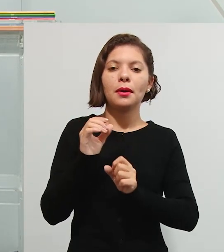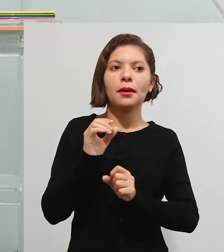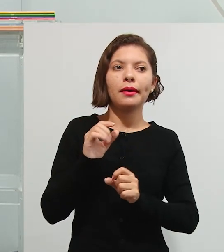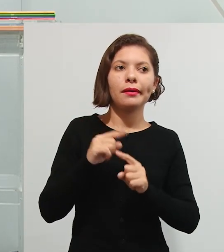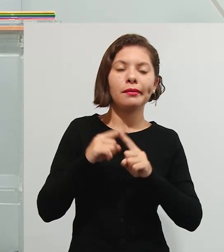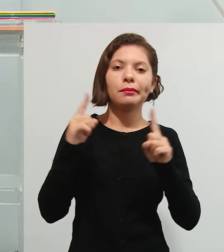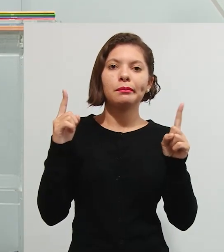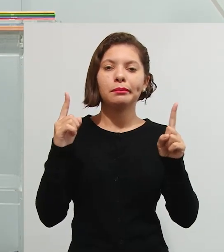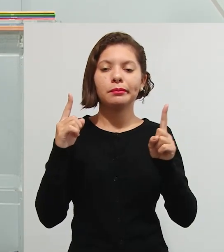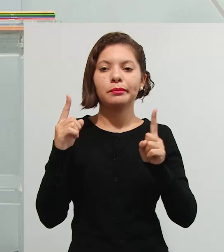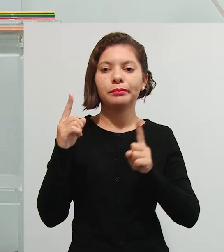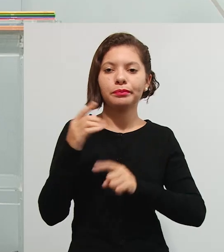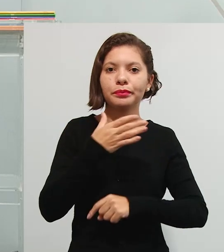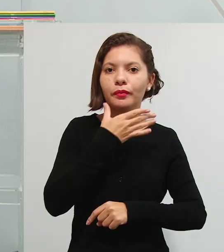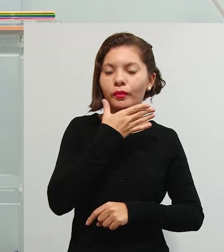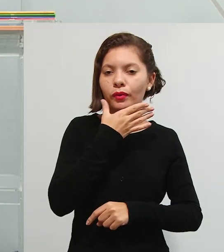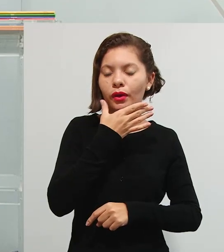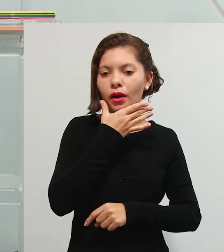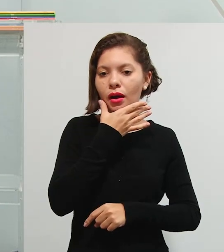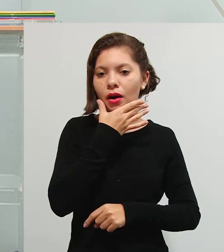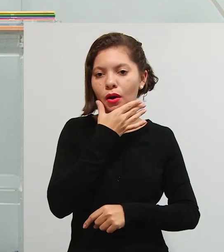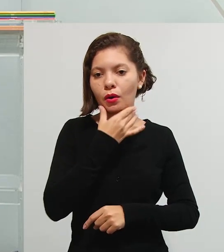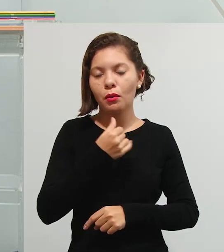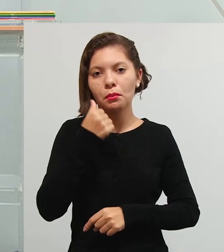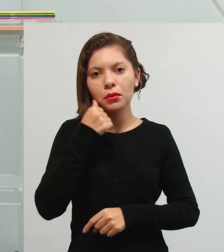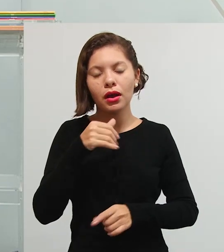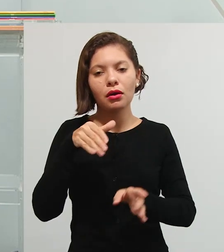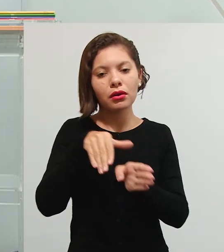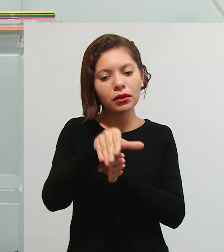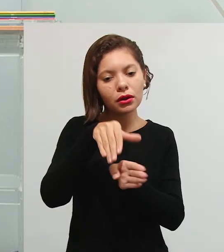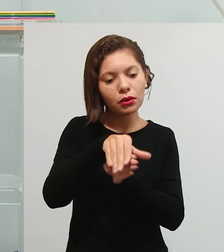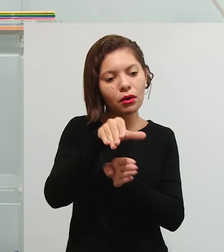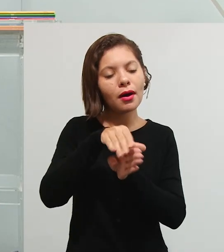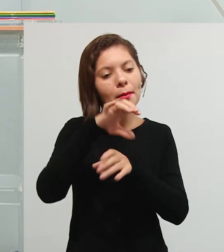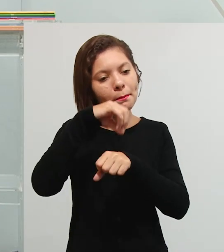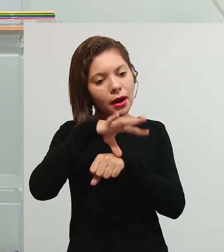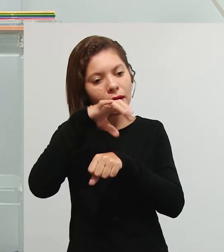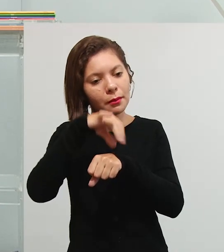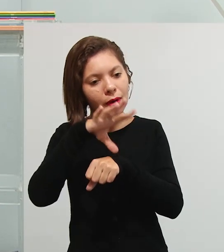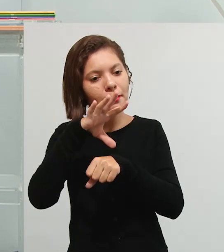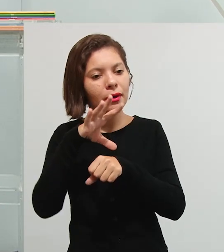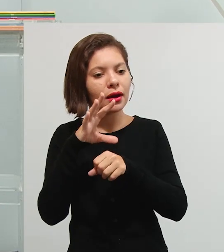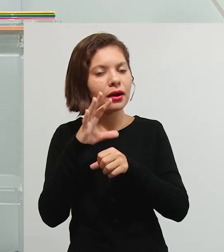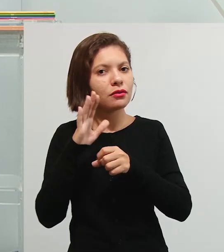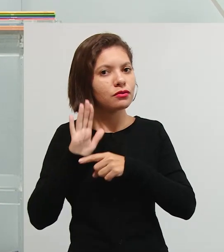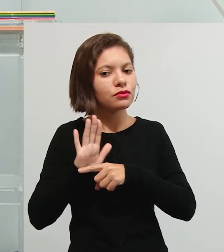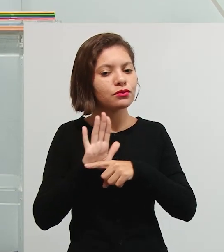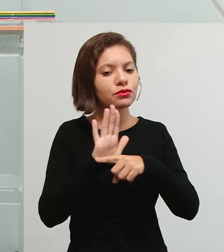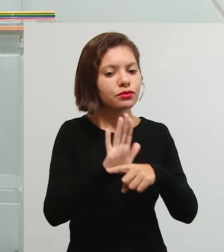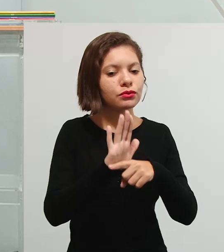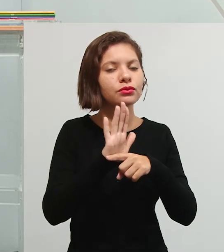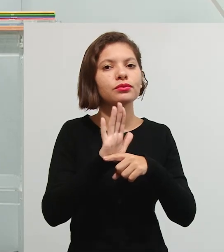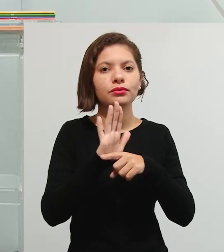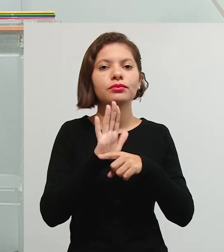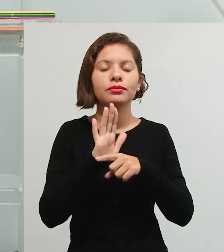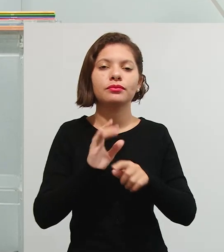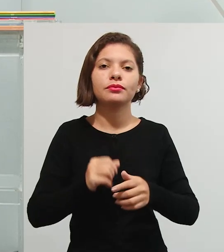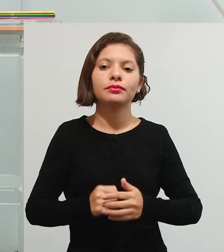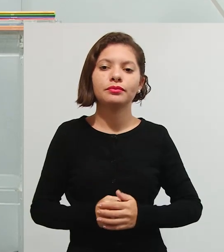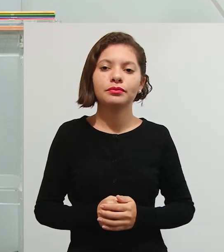os orientadores vão passar as recomendações, as sugestões, as